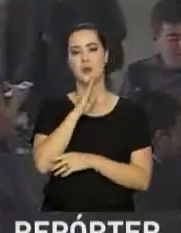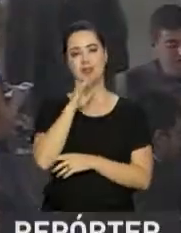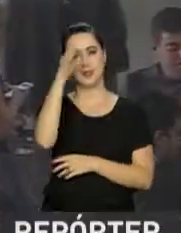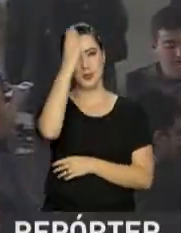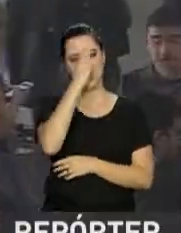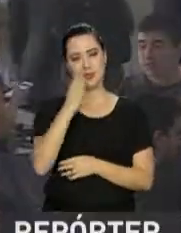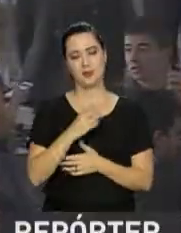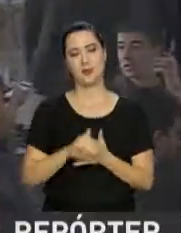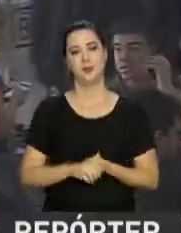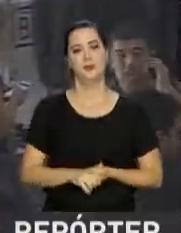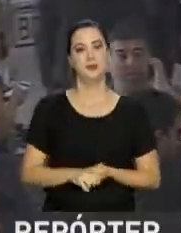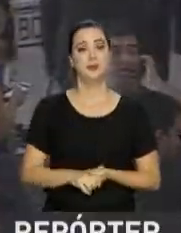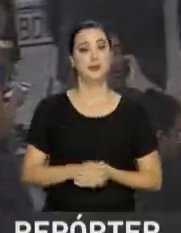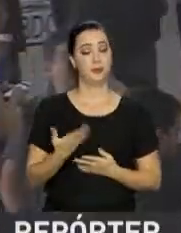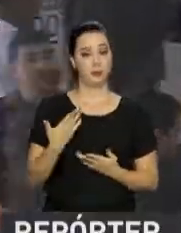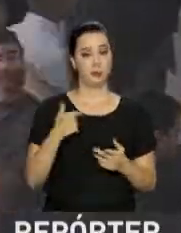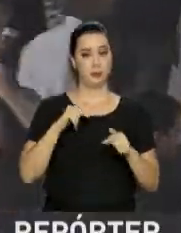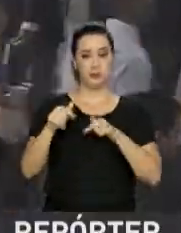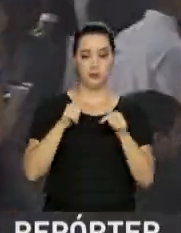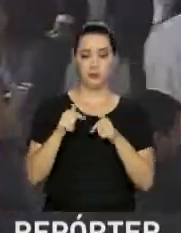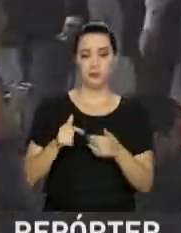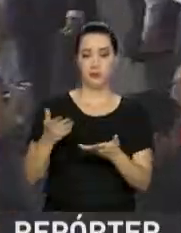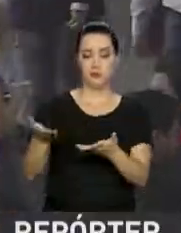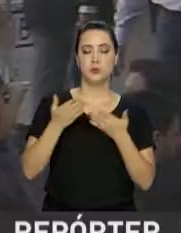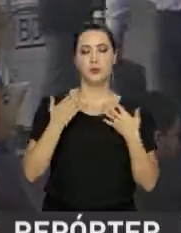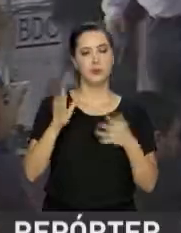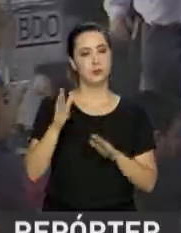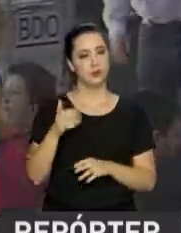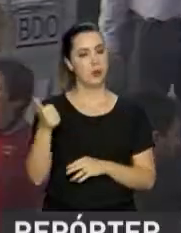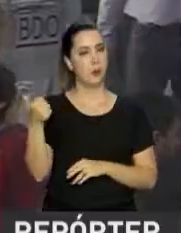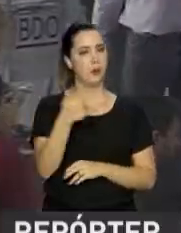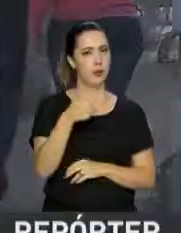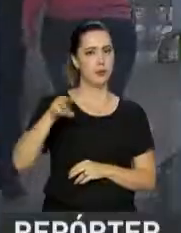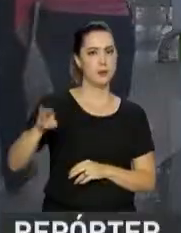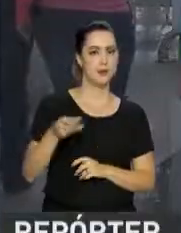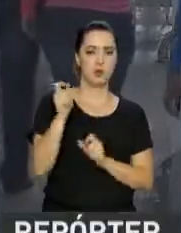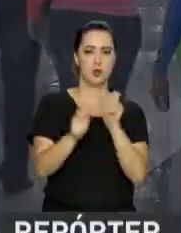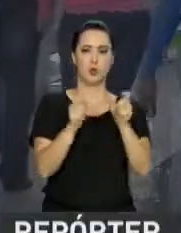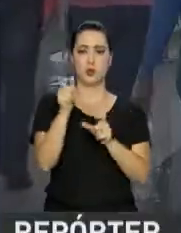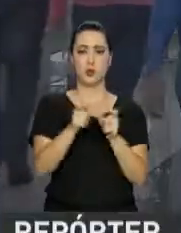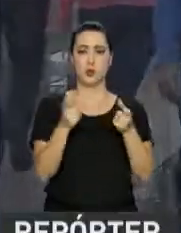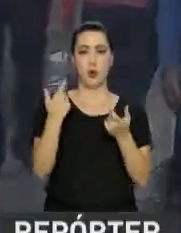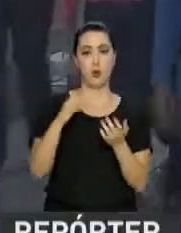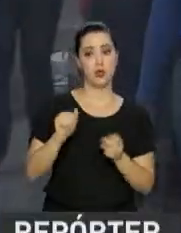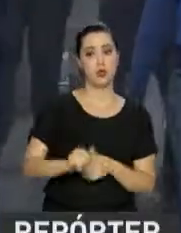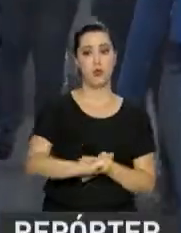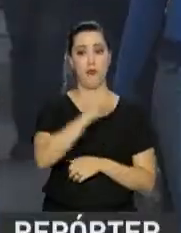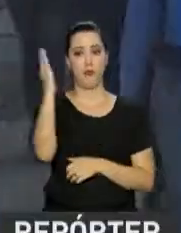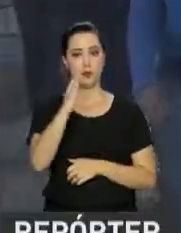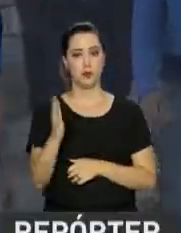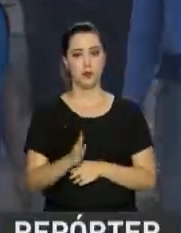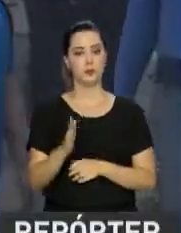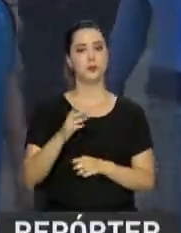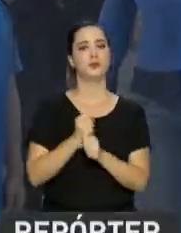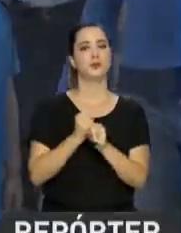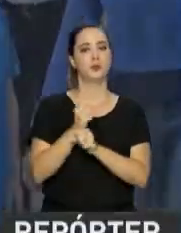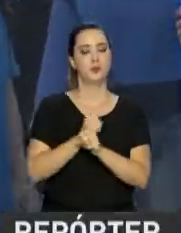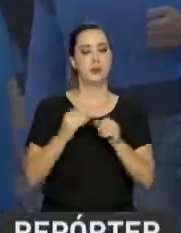governo brasileiro trabalha para que o país receba cerca de 12 milhões de turistas internacionais por ano